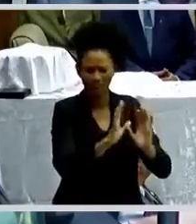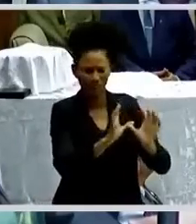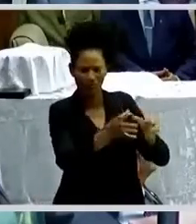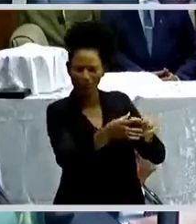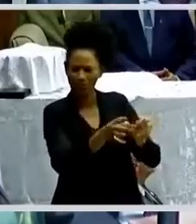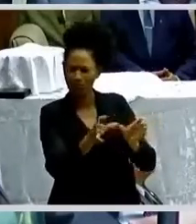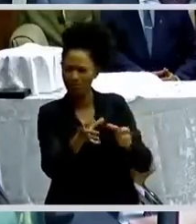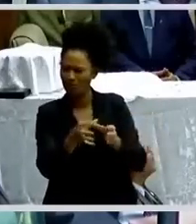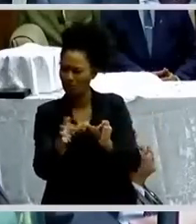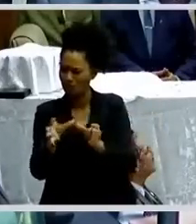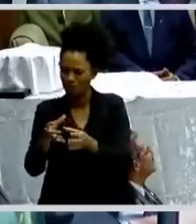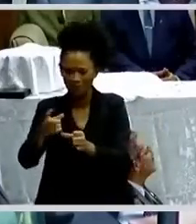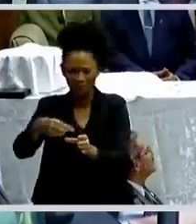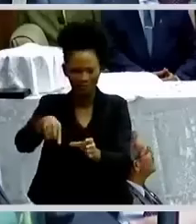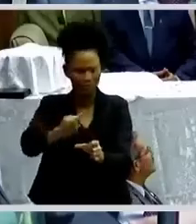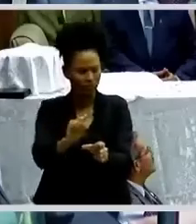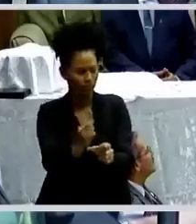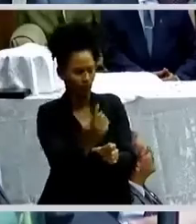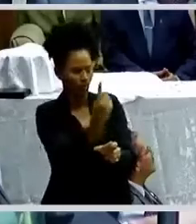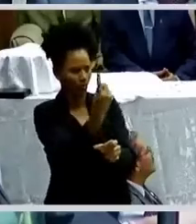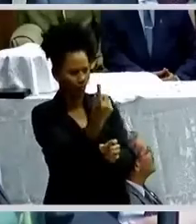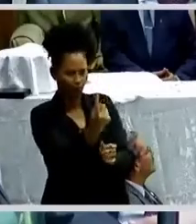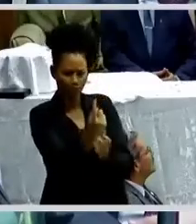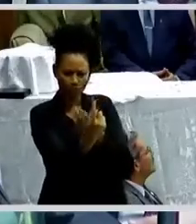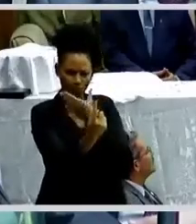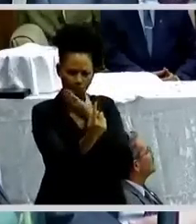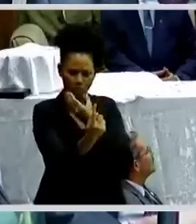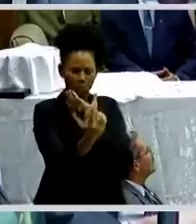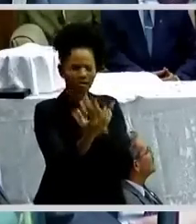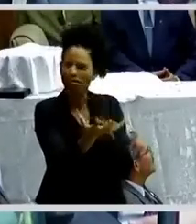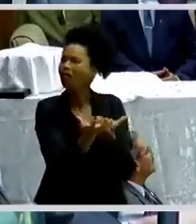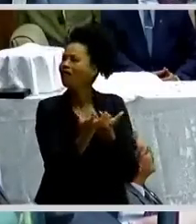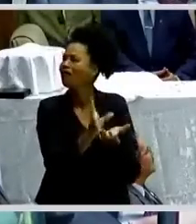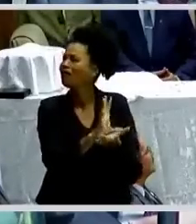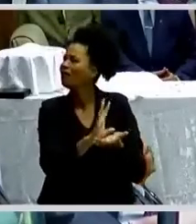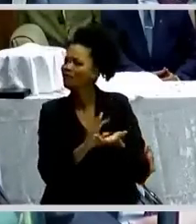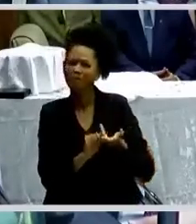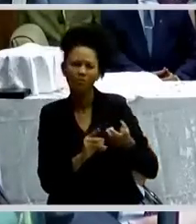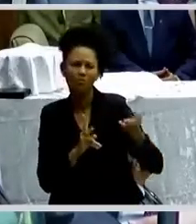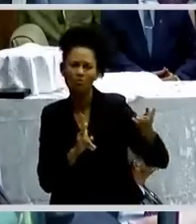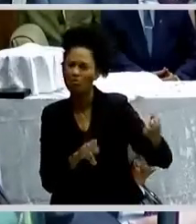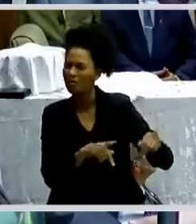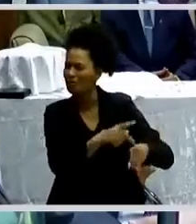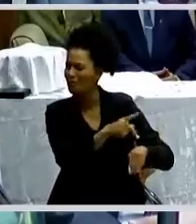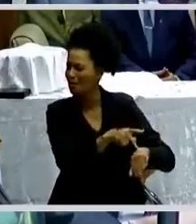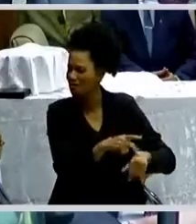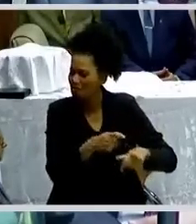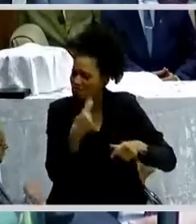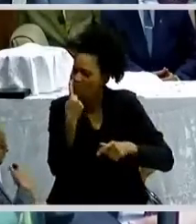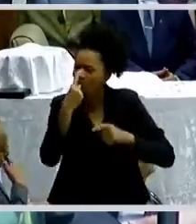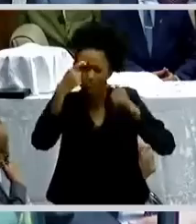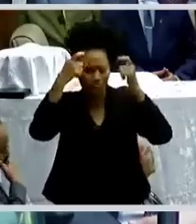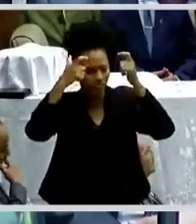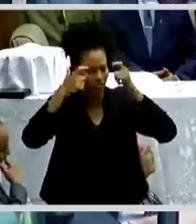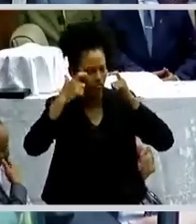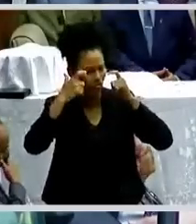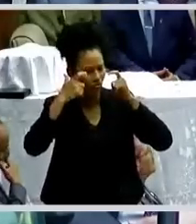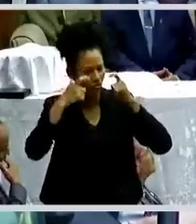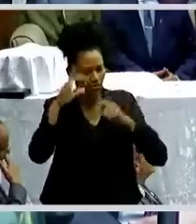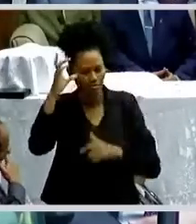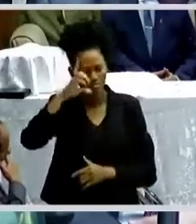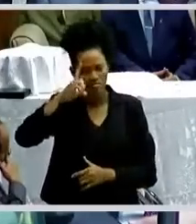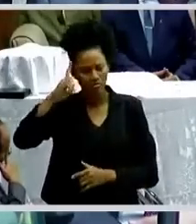guerra liderada por um só homem, o povo também quis um rei, como as outras nações. Então é quando